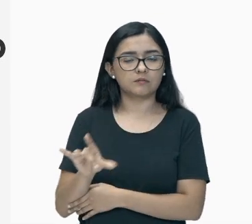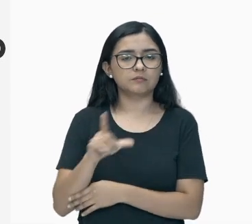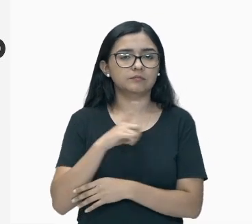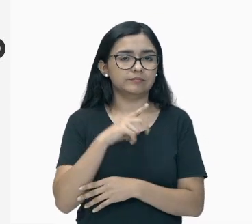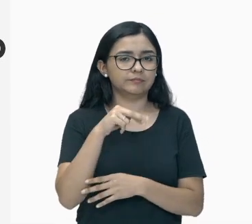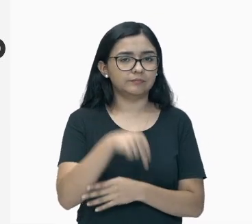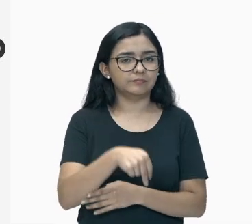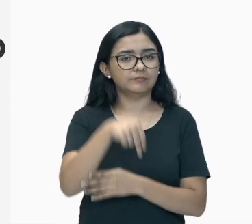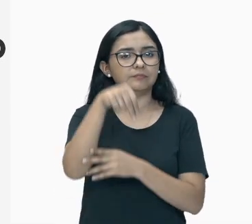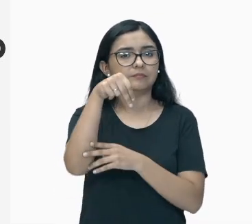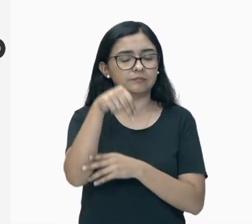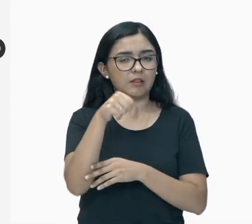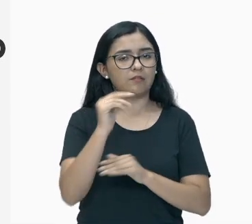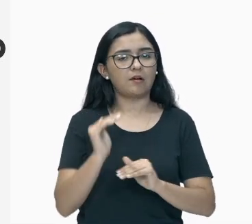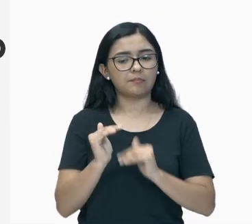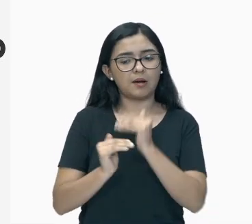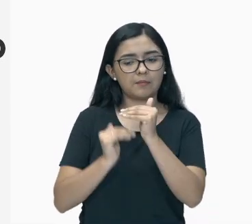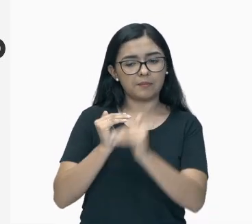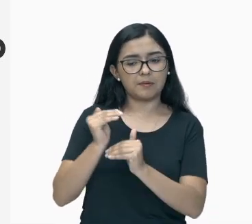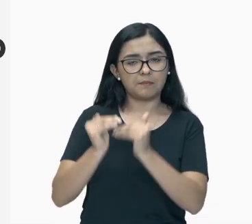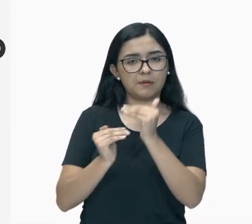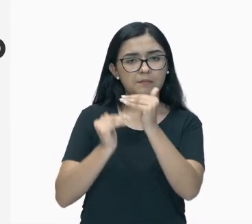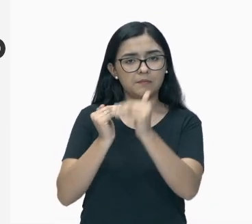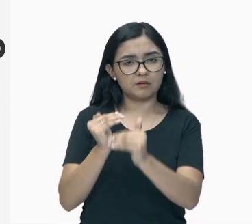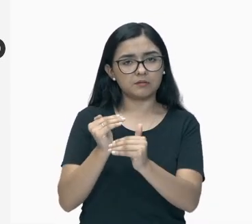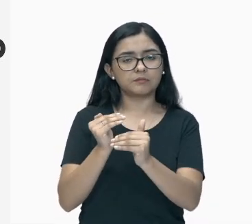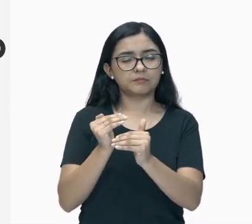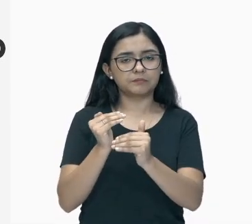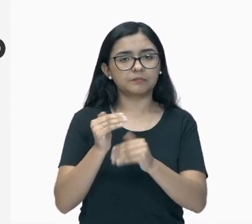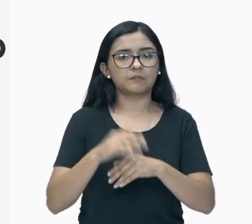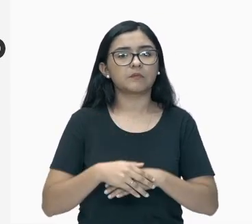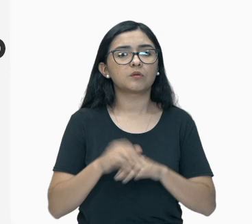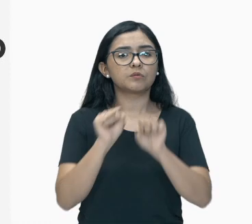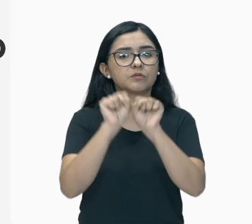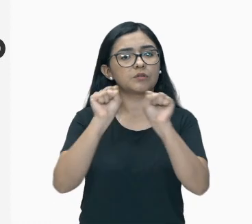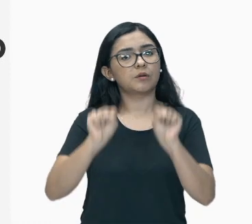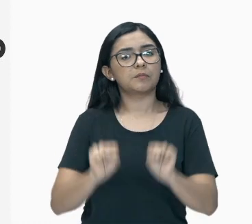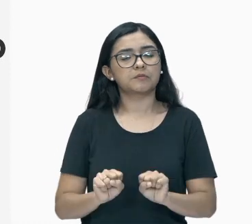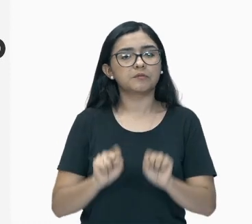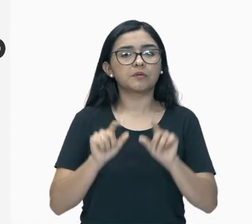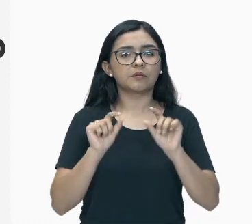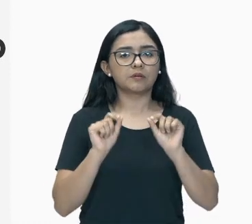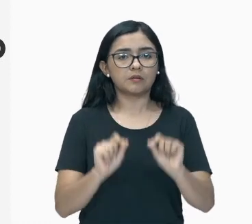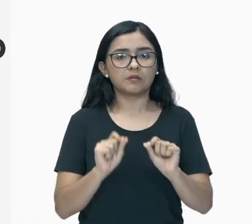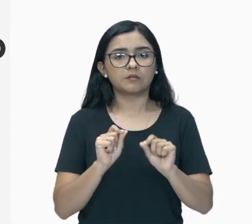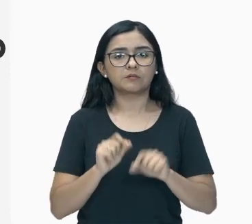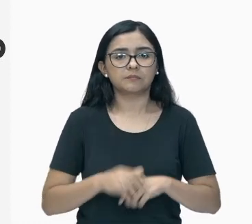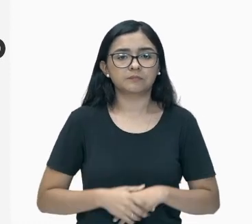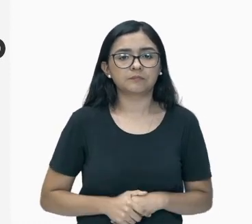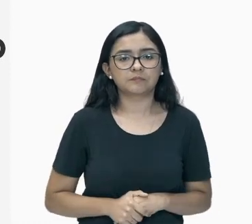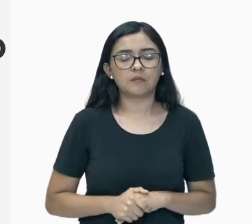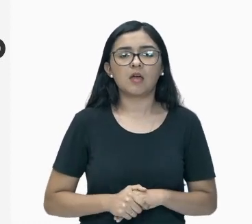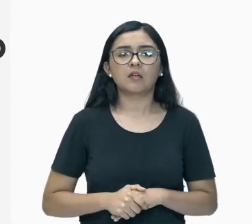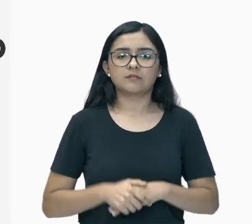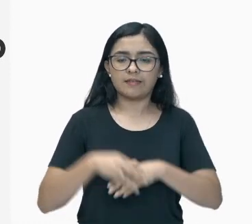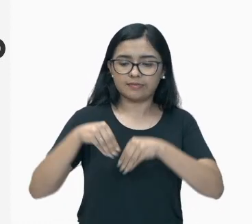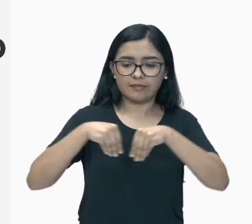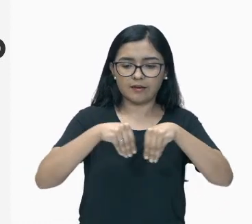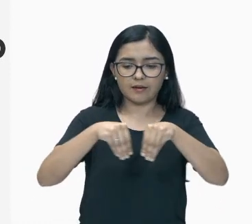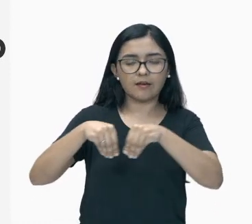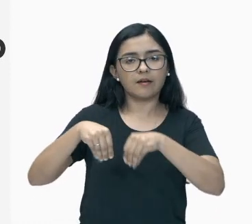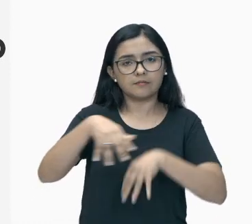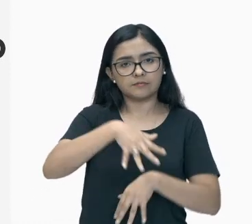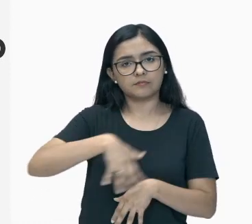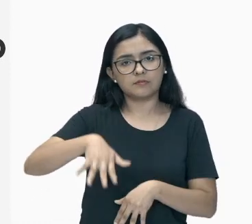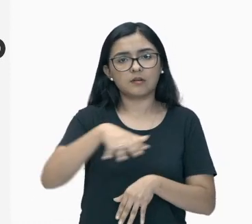Norte, elas vão se desenvolver mais no sistema de pequenas propriedades, vão